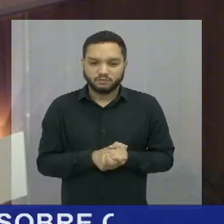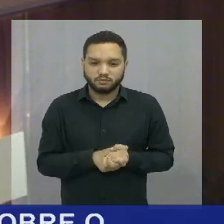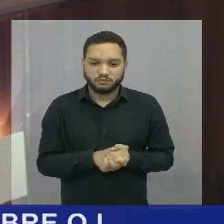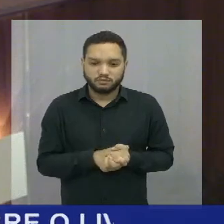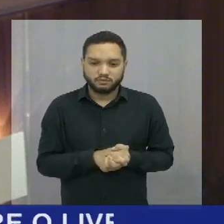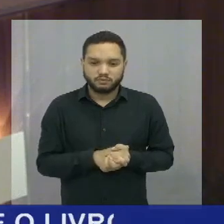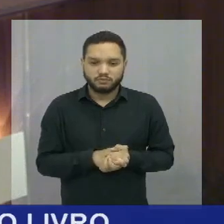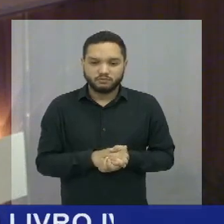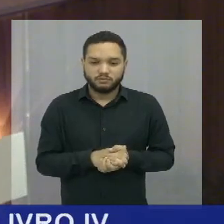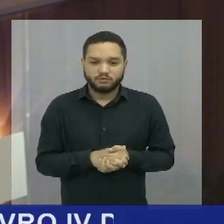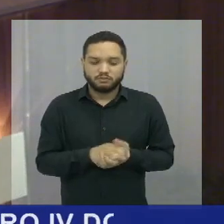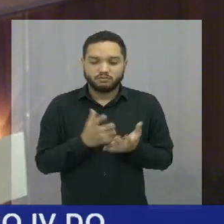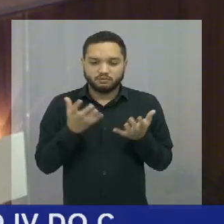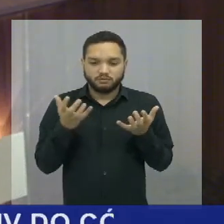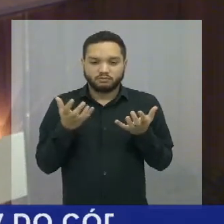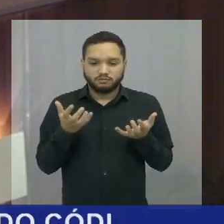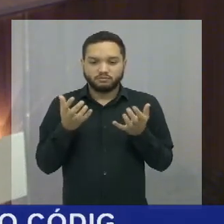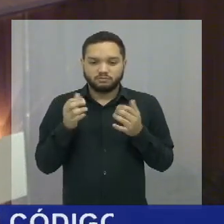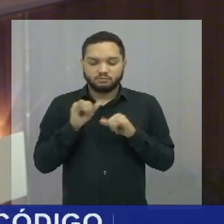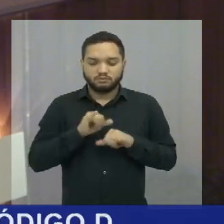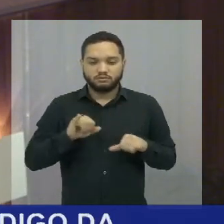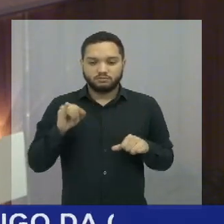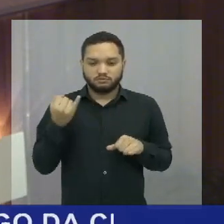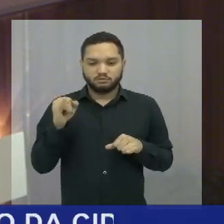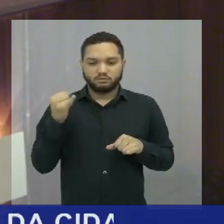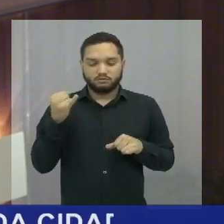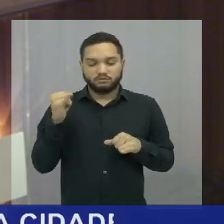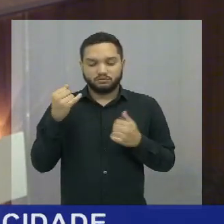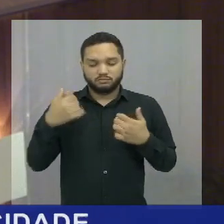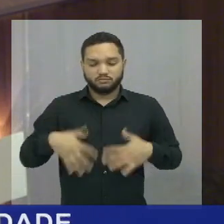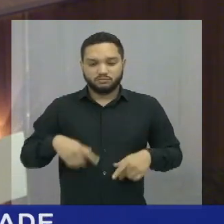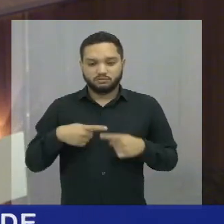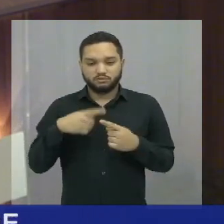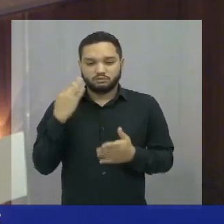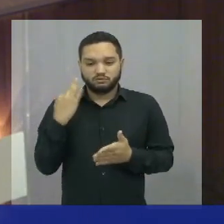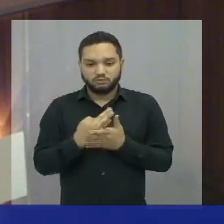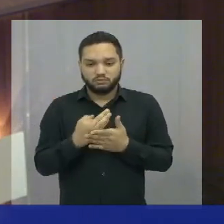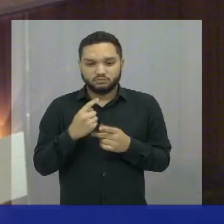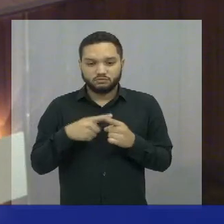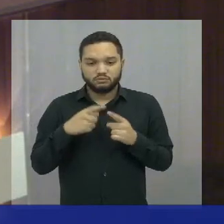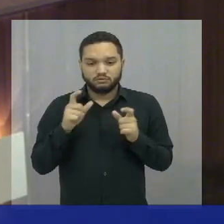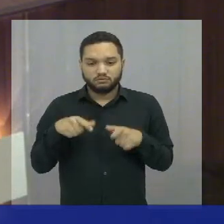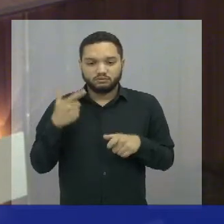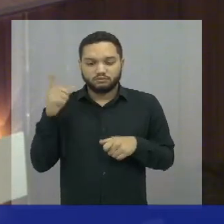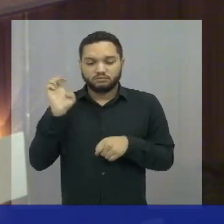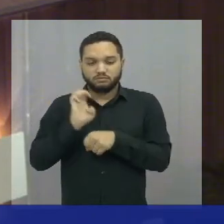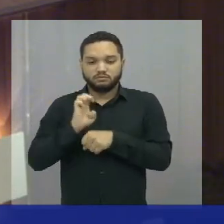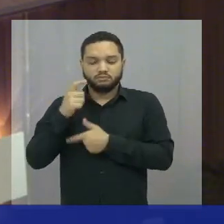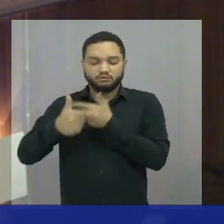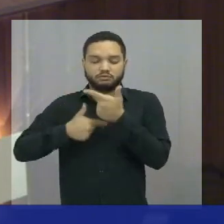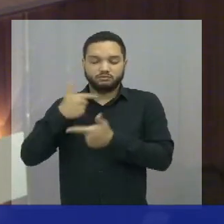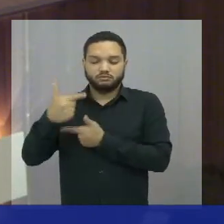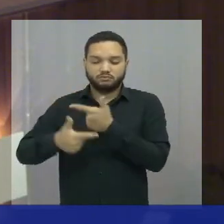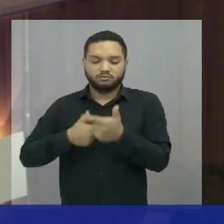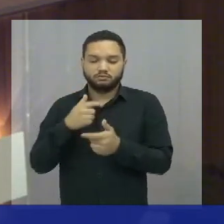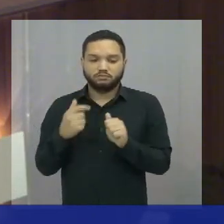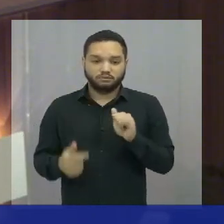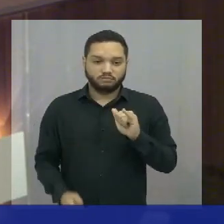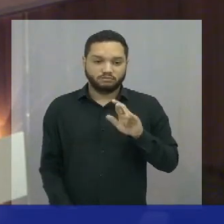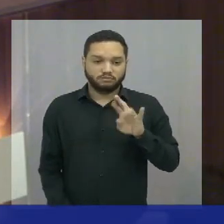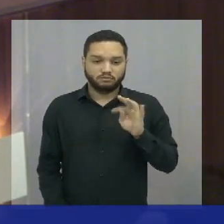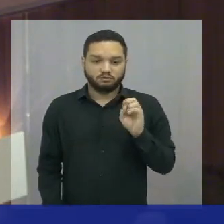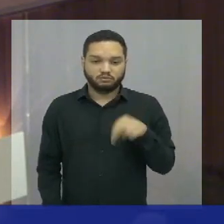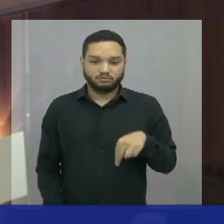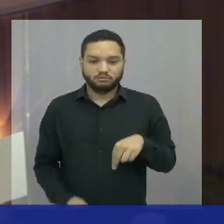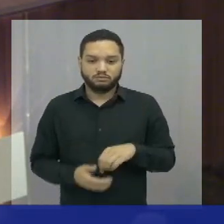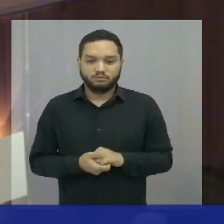quero justificar a ausência do nosso líder atuante, professor Ayrton, que ele está em missão no outro estado. Mais